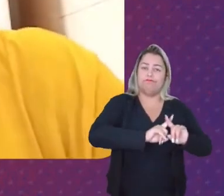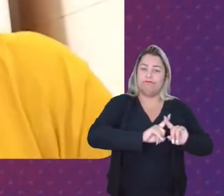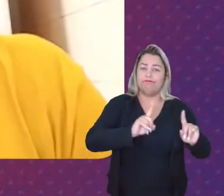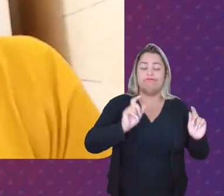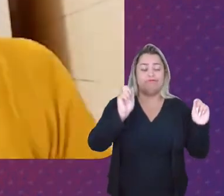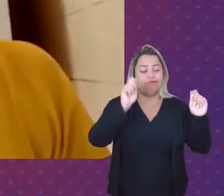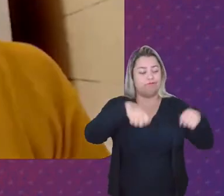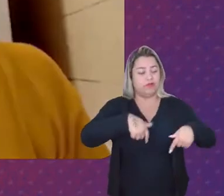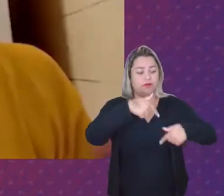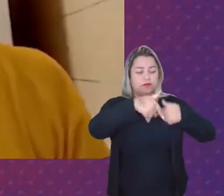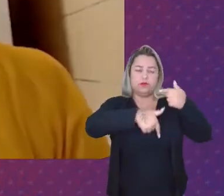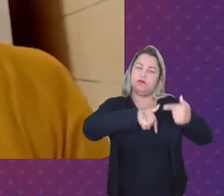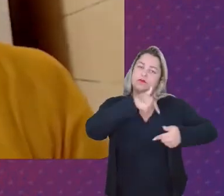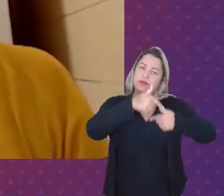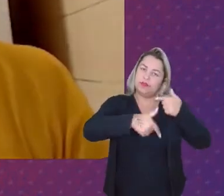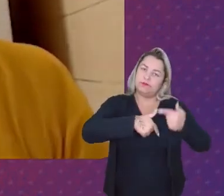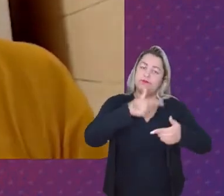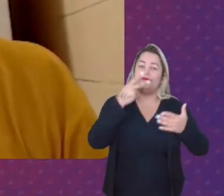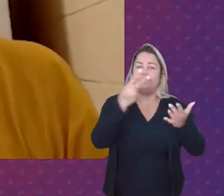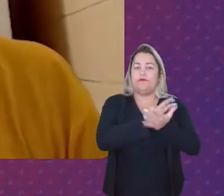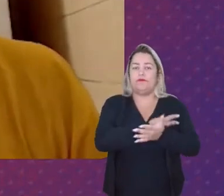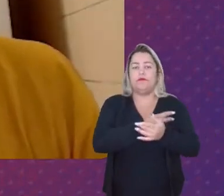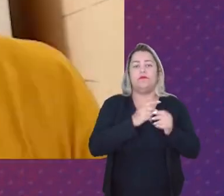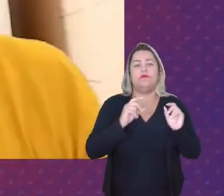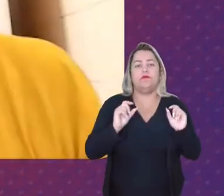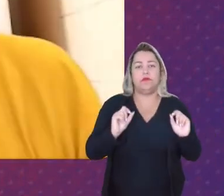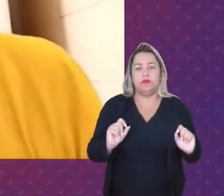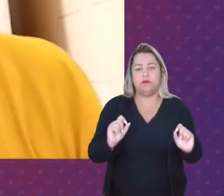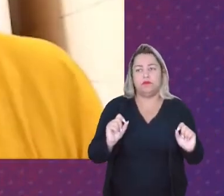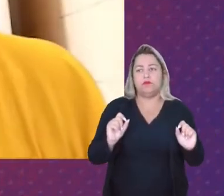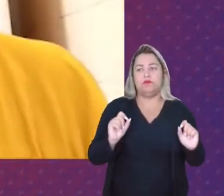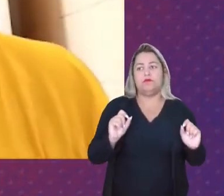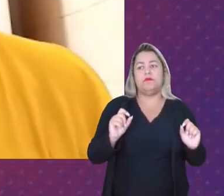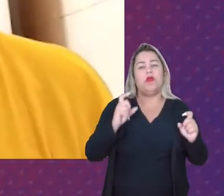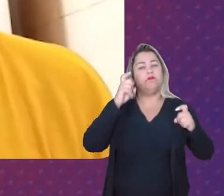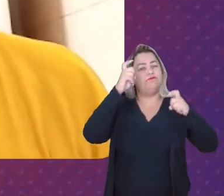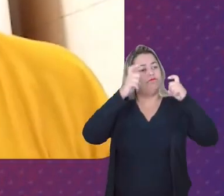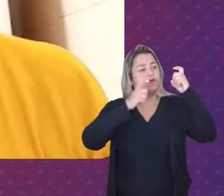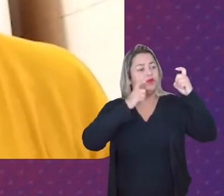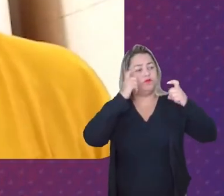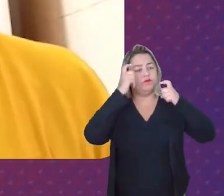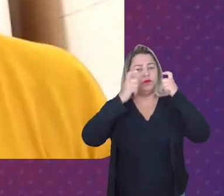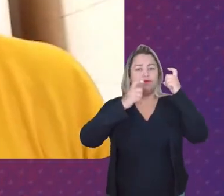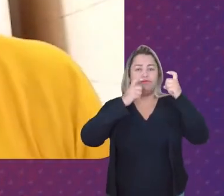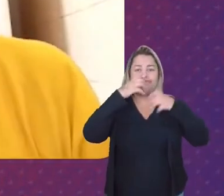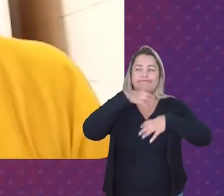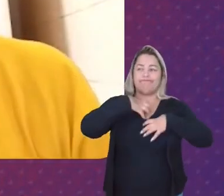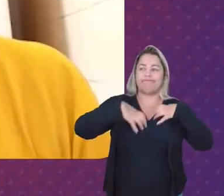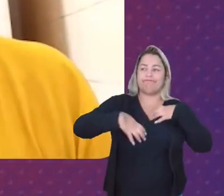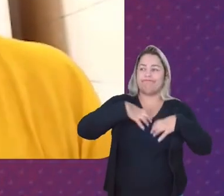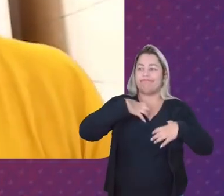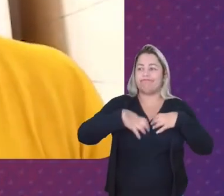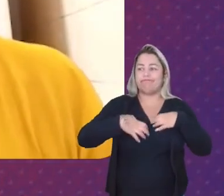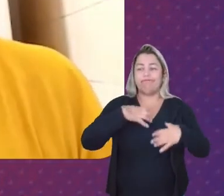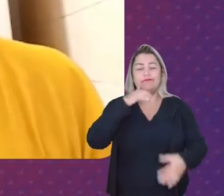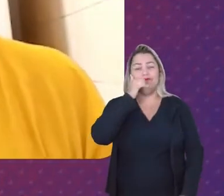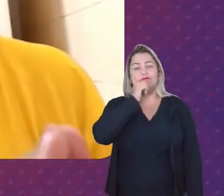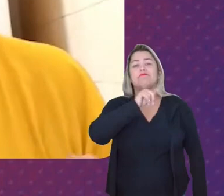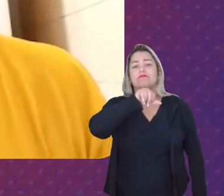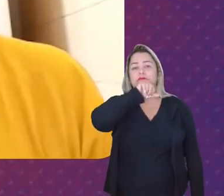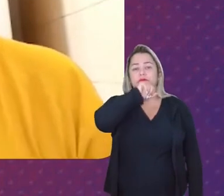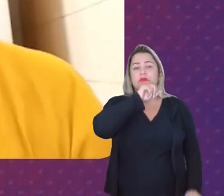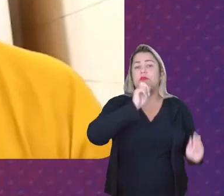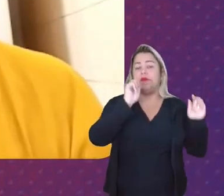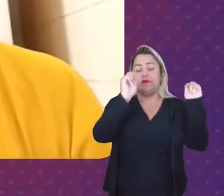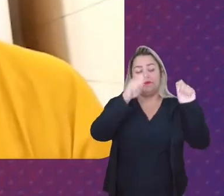trabalhar. Então, isso gera uma preocupação nas mães que precisam fazer isso,